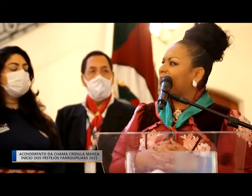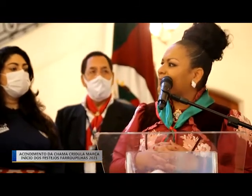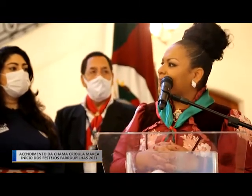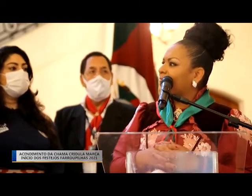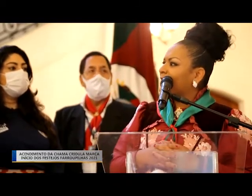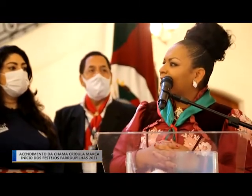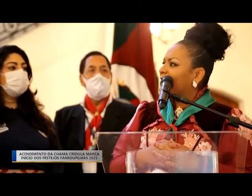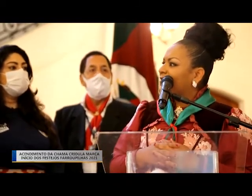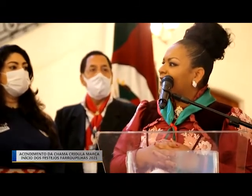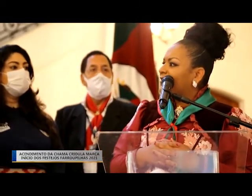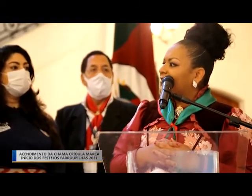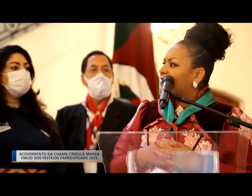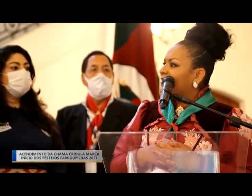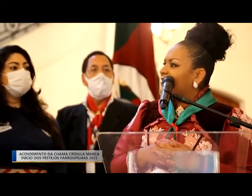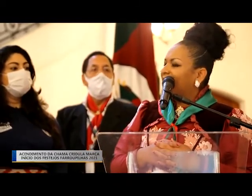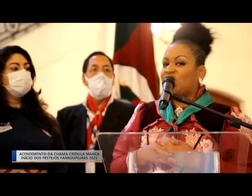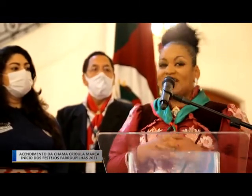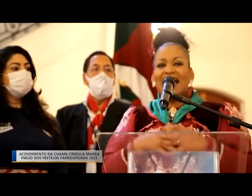estrada,